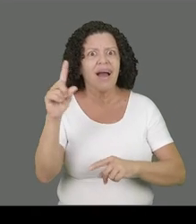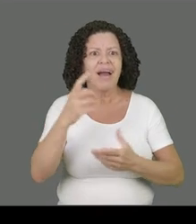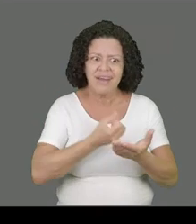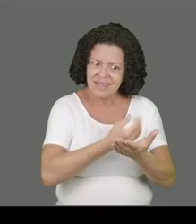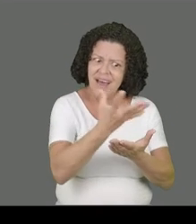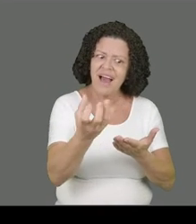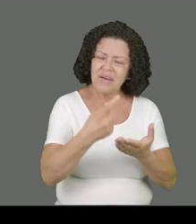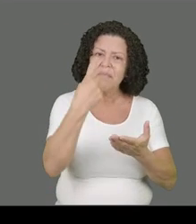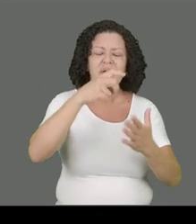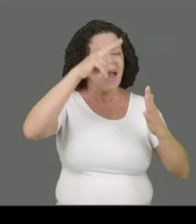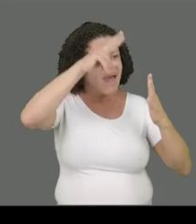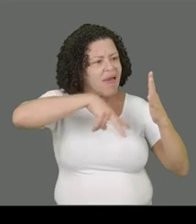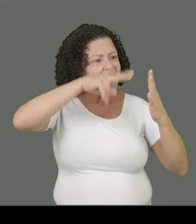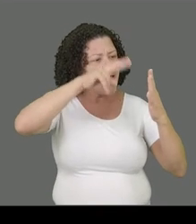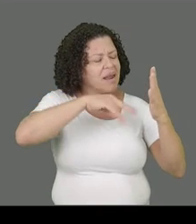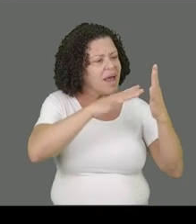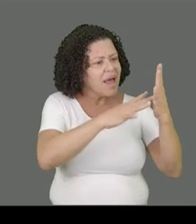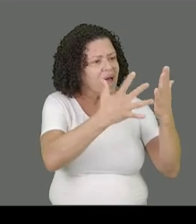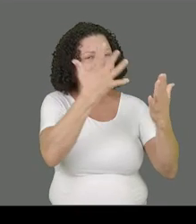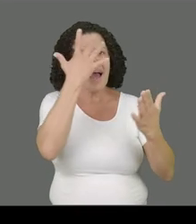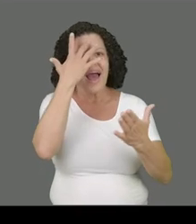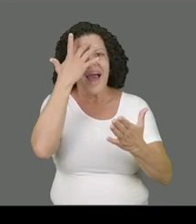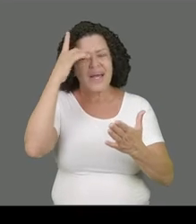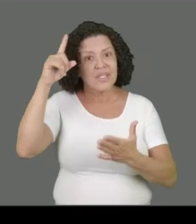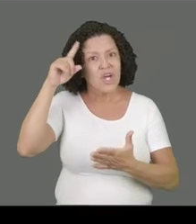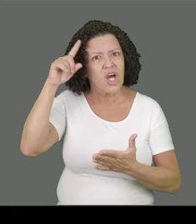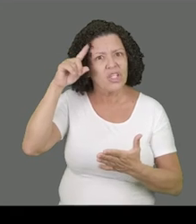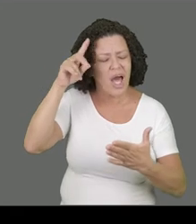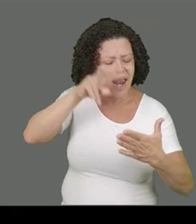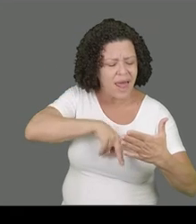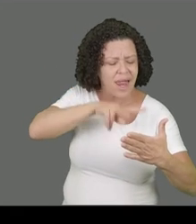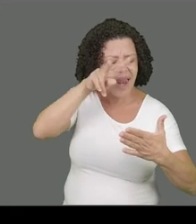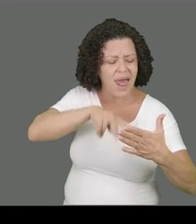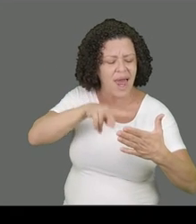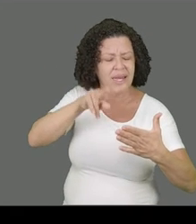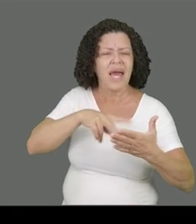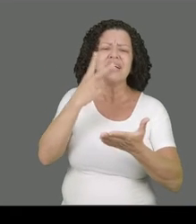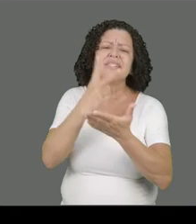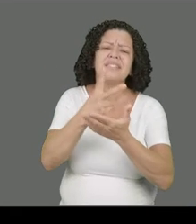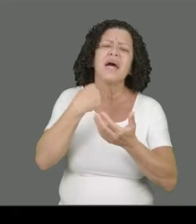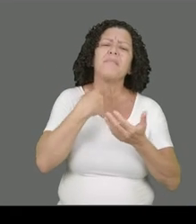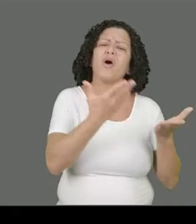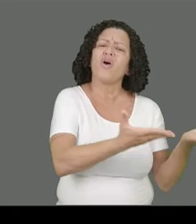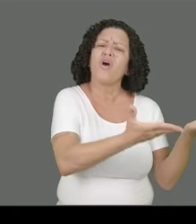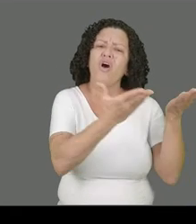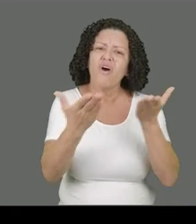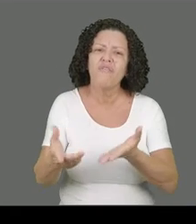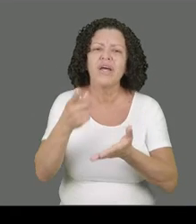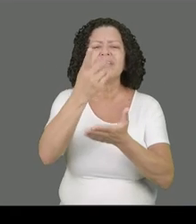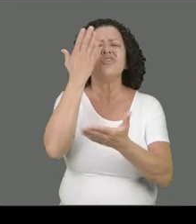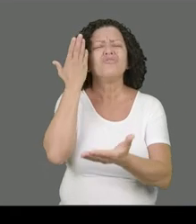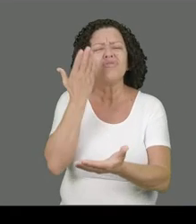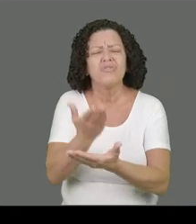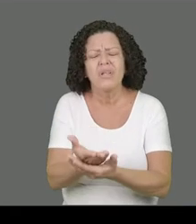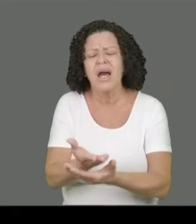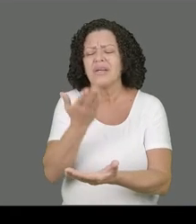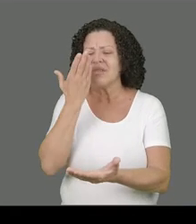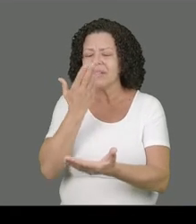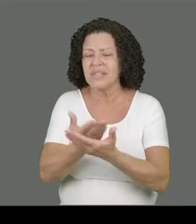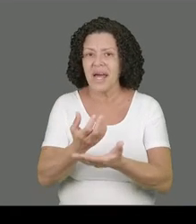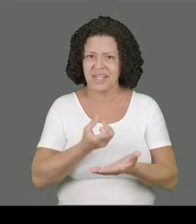nós façamos uma leitura por alto. Por isso, sempre o convite para que estejamos